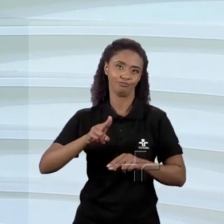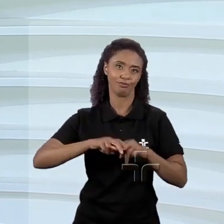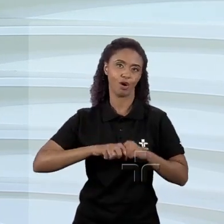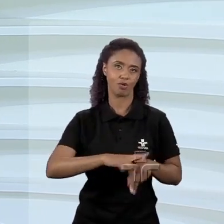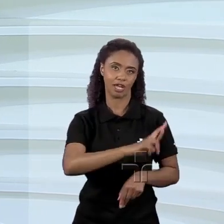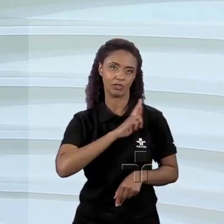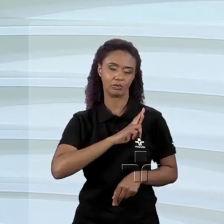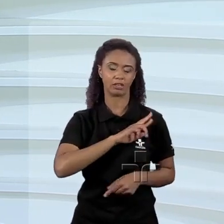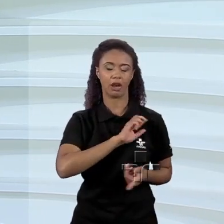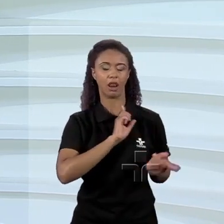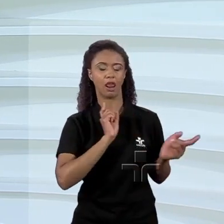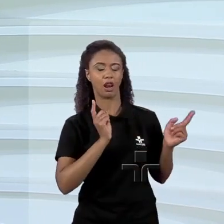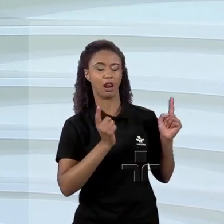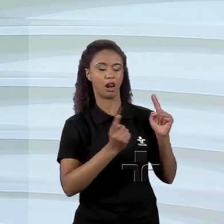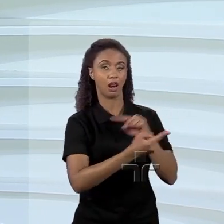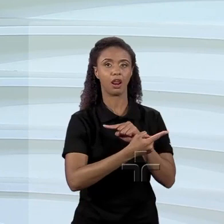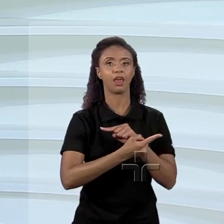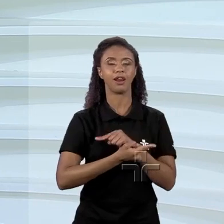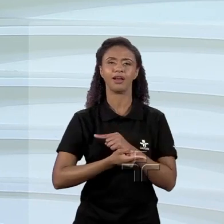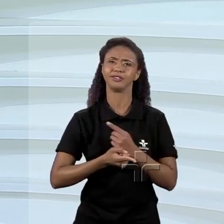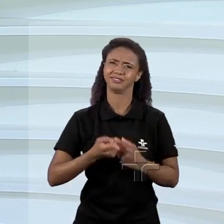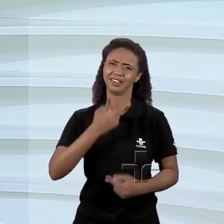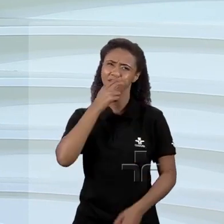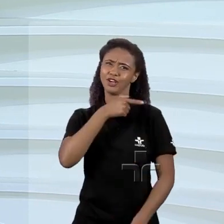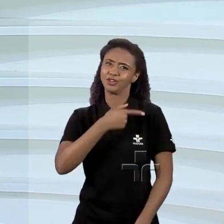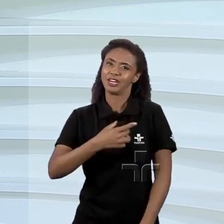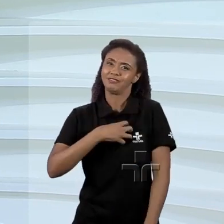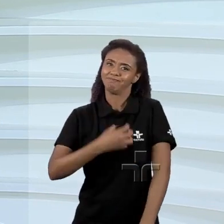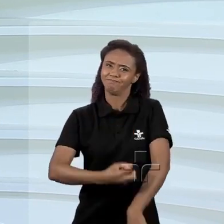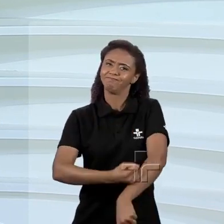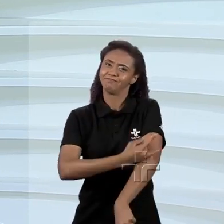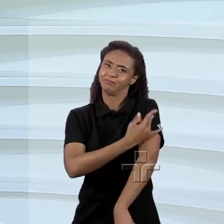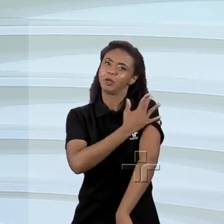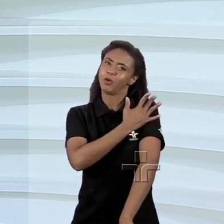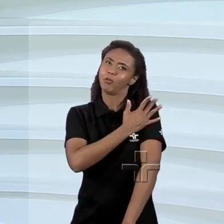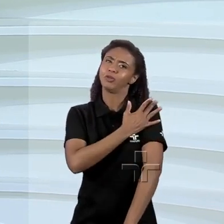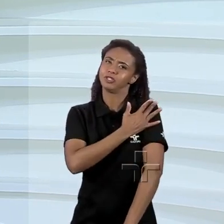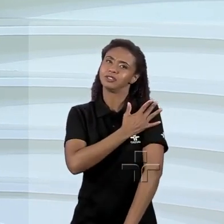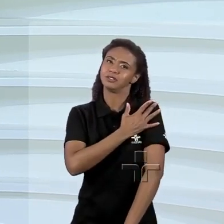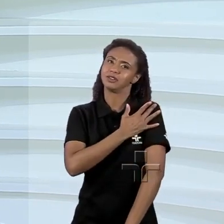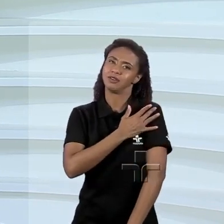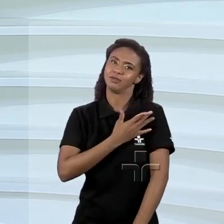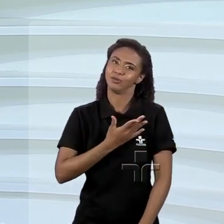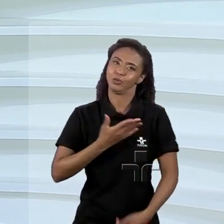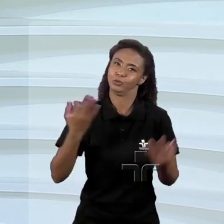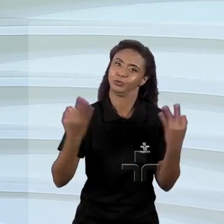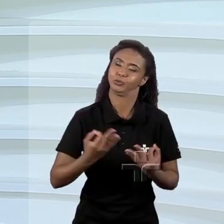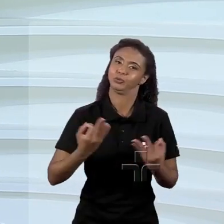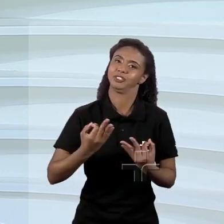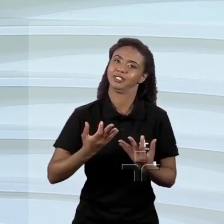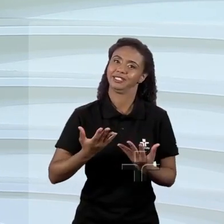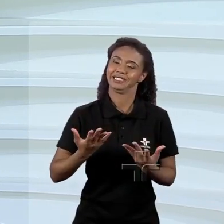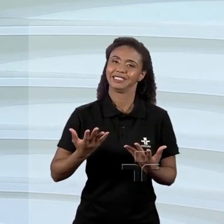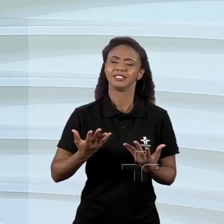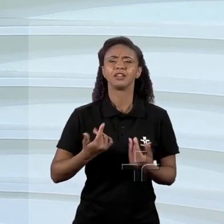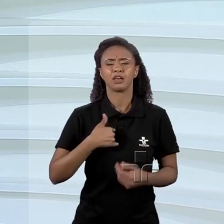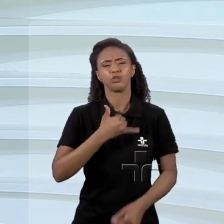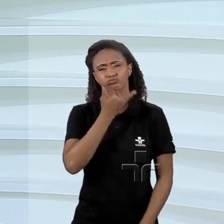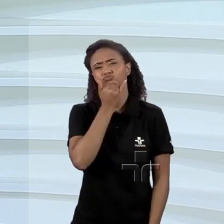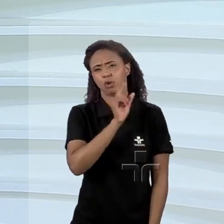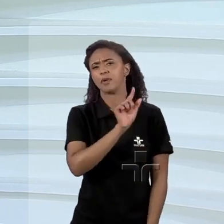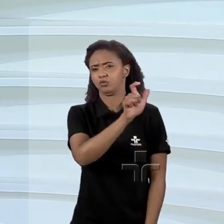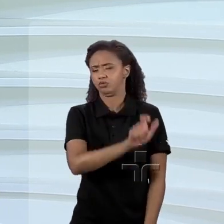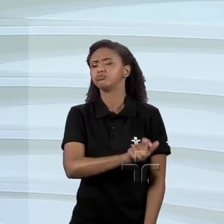esse, não dá para esperar que a pessoa esteja, vamos dizer, na sua serenidade absoluta. Então, eu perdoo o governador